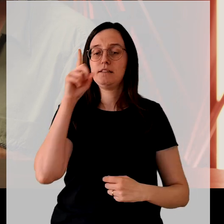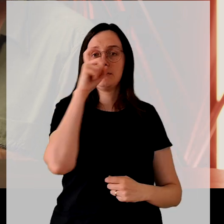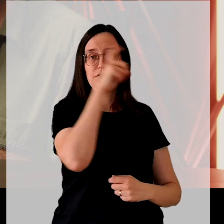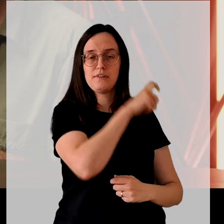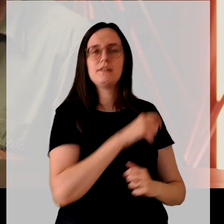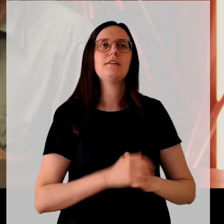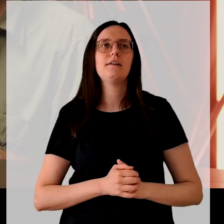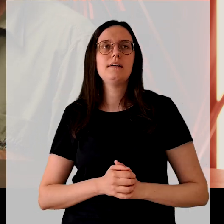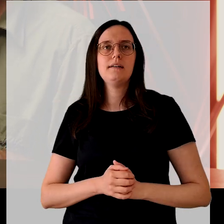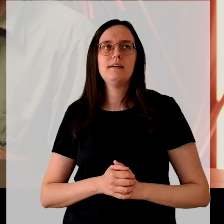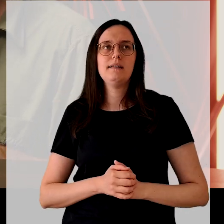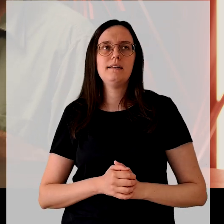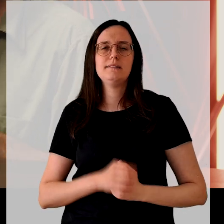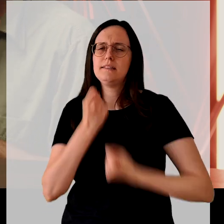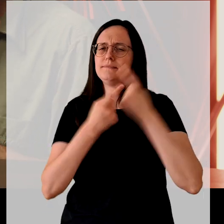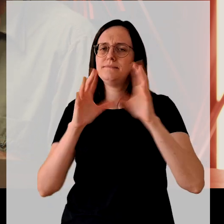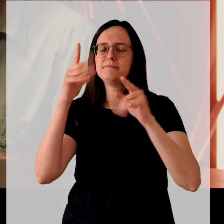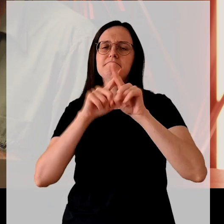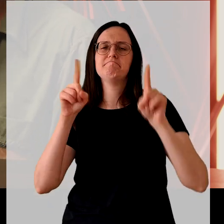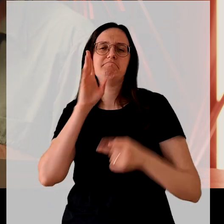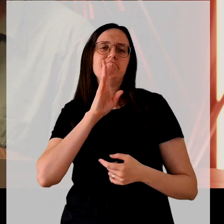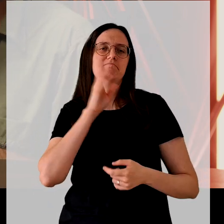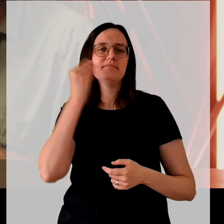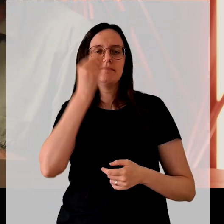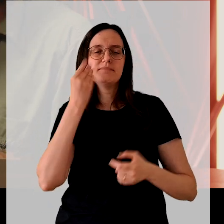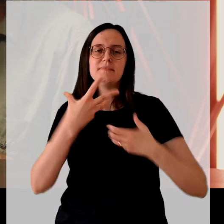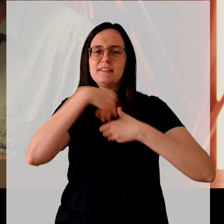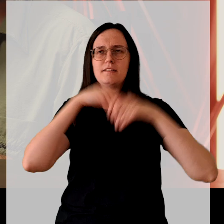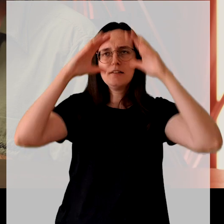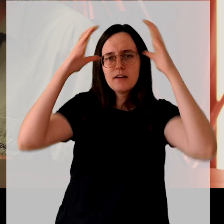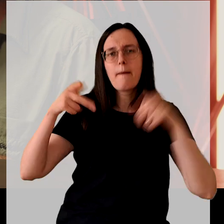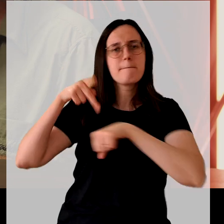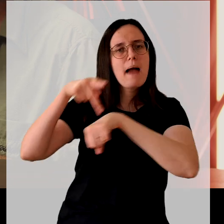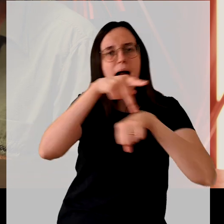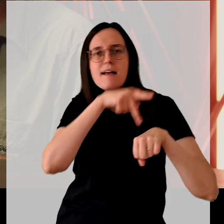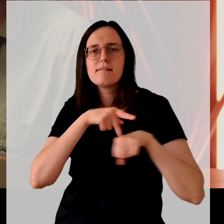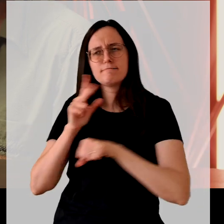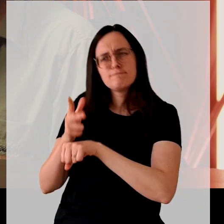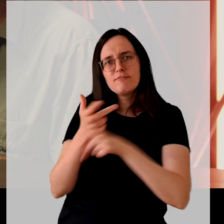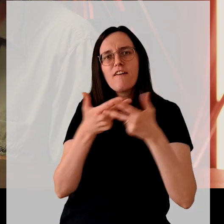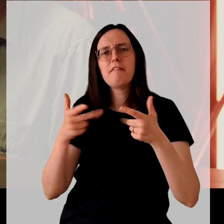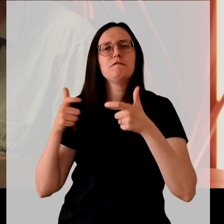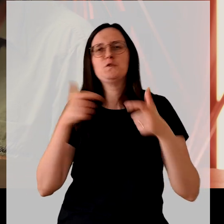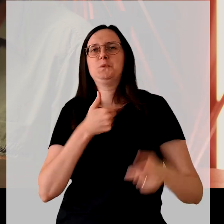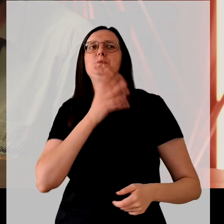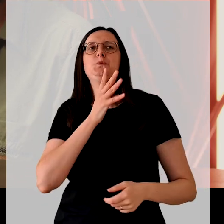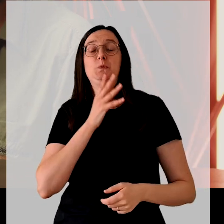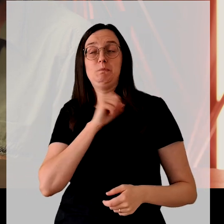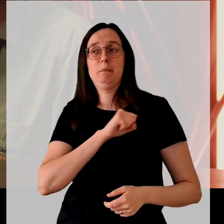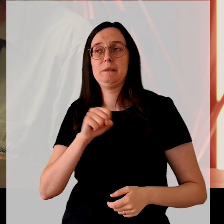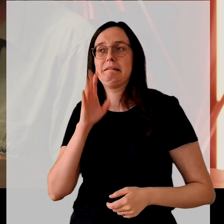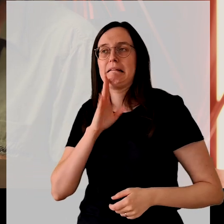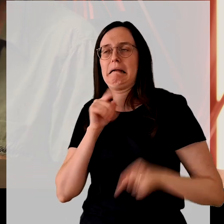Foi difícil. Foi alguns perrengues lá, mas foi bem legal. Gravamos dentro de caverna, conheci uns lugares muito massa, assim, cara,